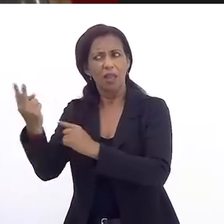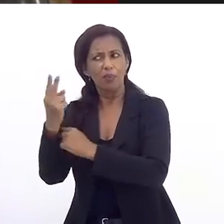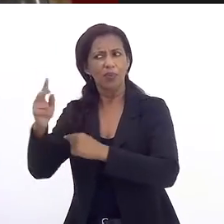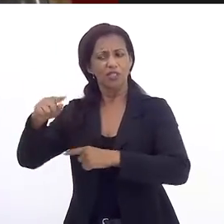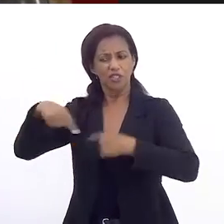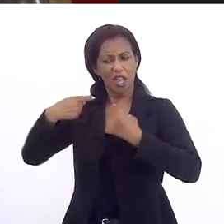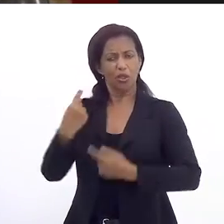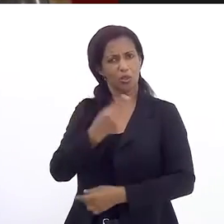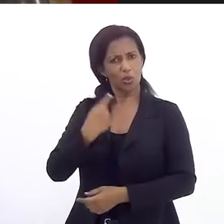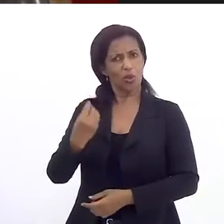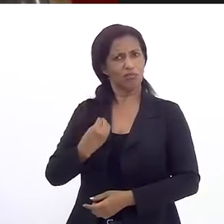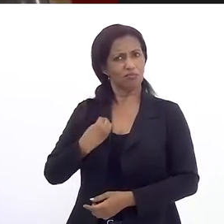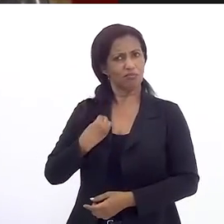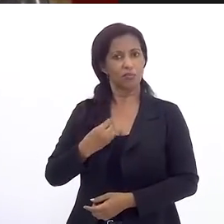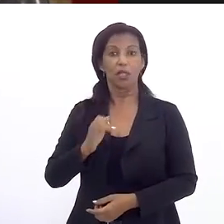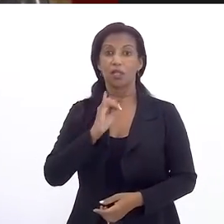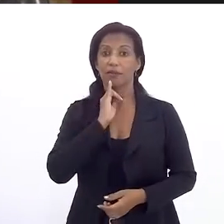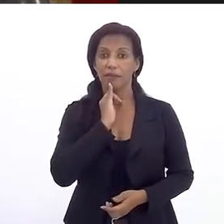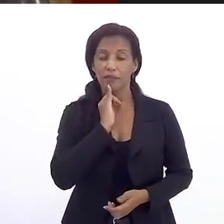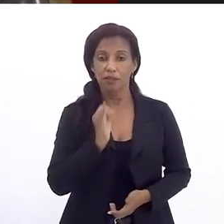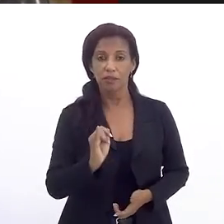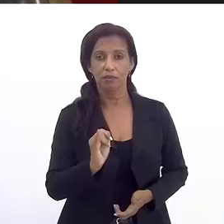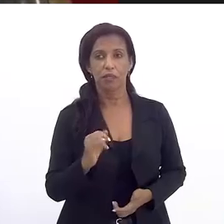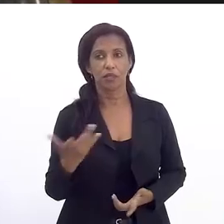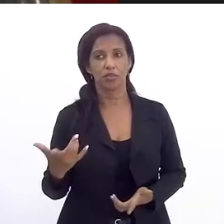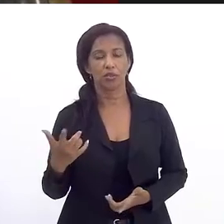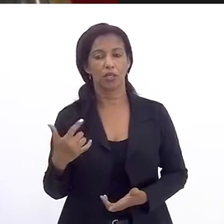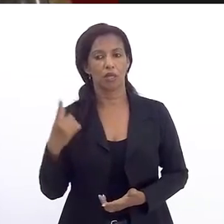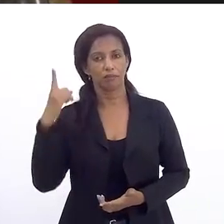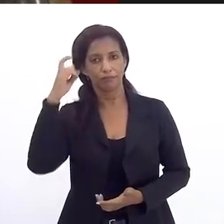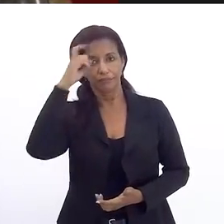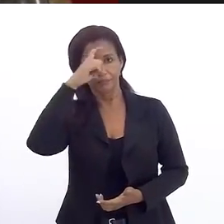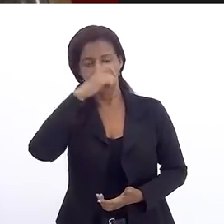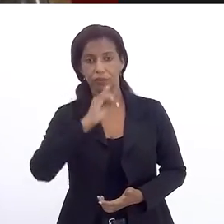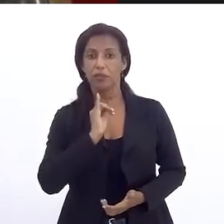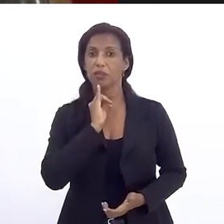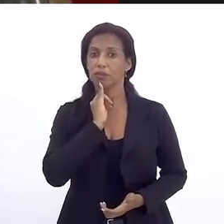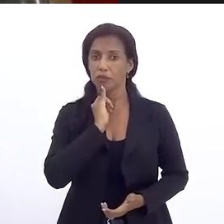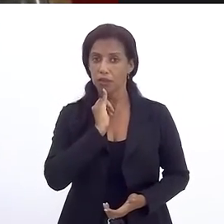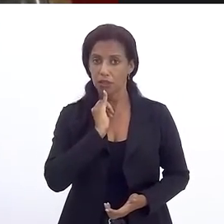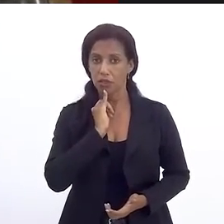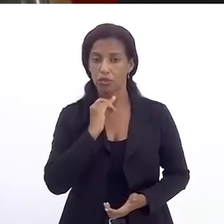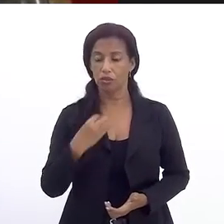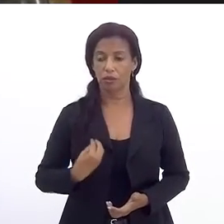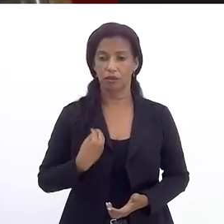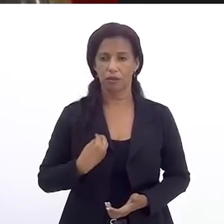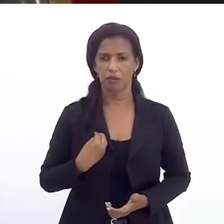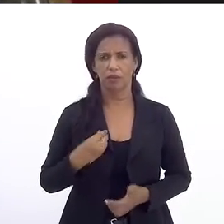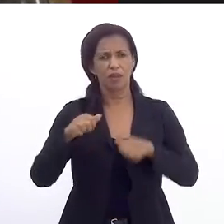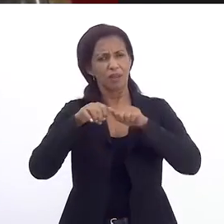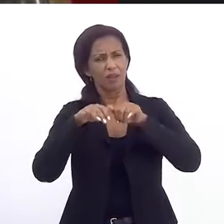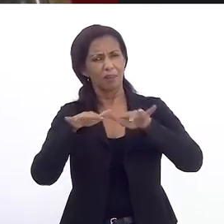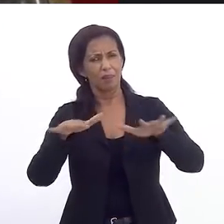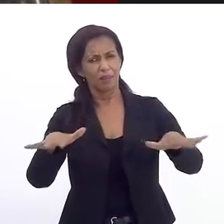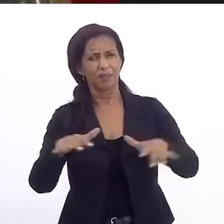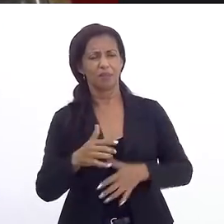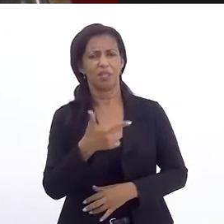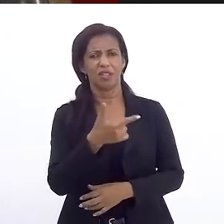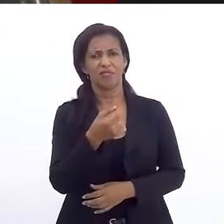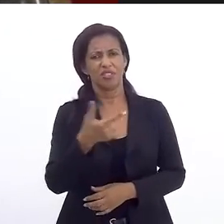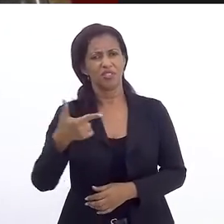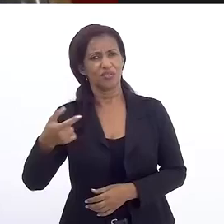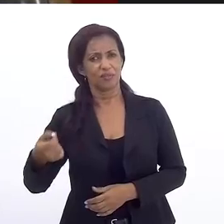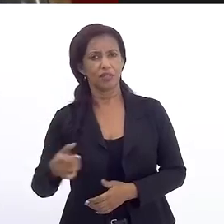de 73 mil mulheres vítimas de algum tipo de violência, geralmente na sua casa, isso só no Rio de Janeiro.